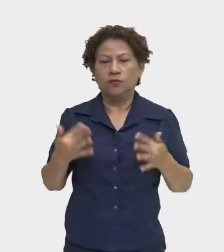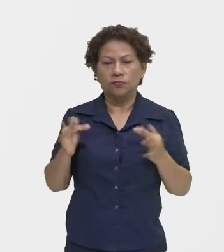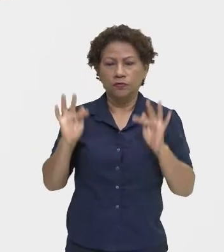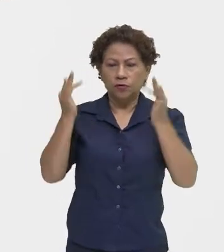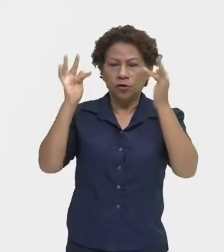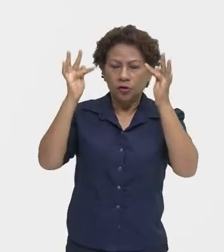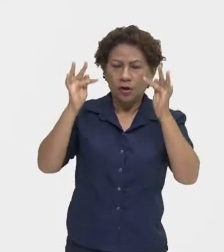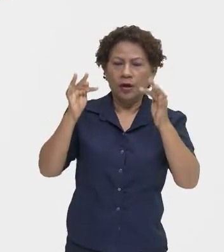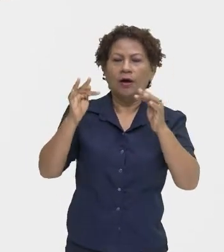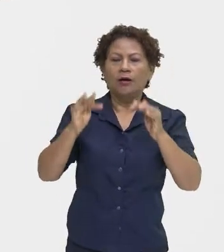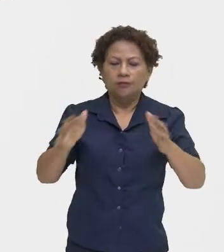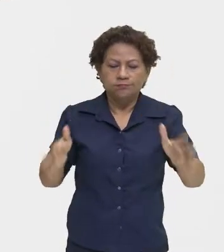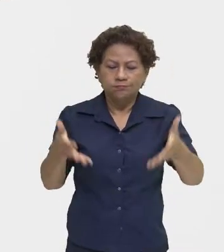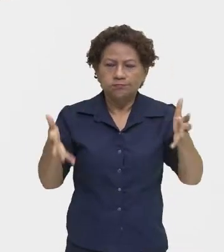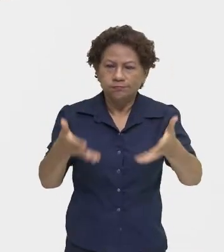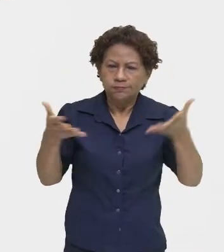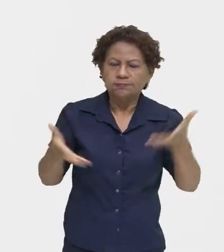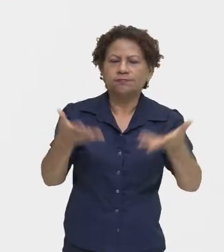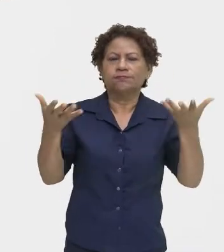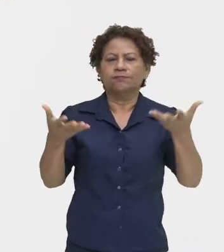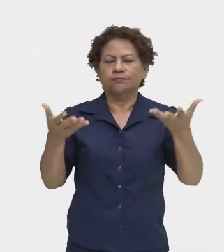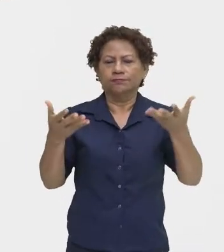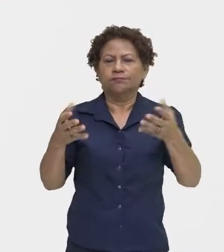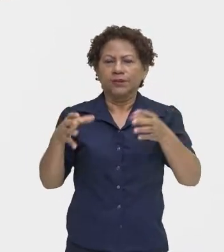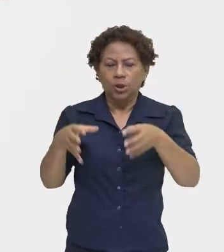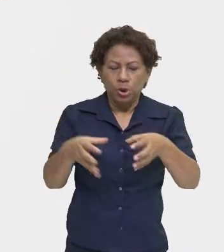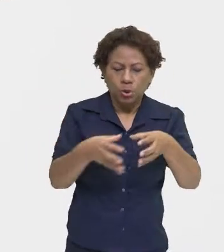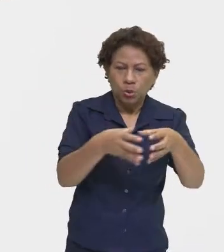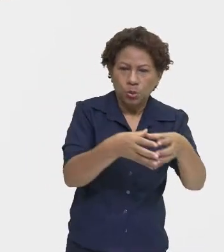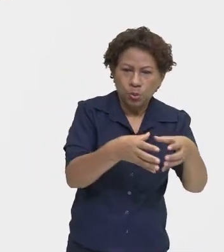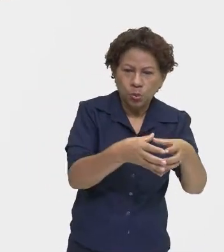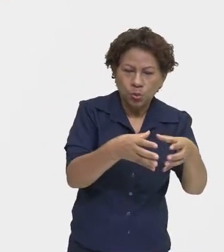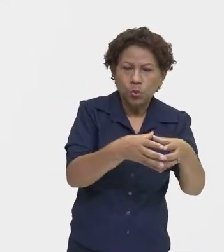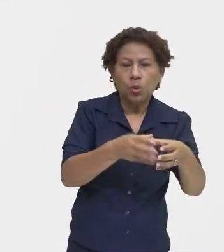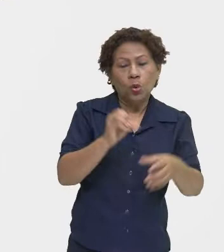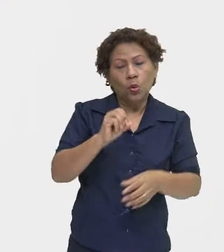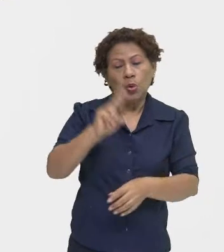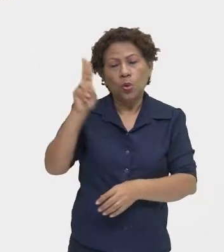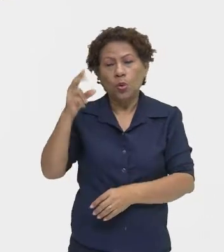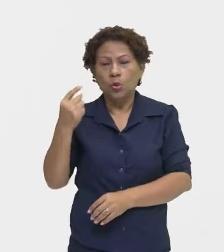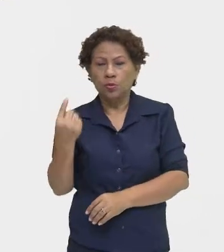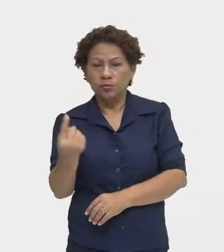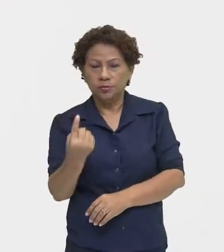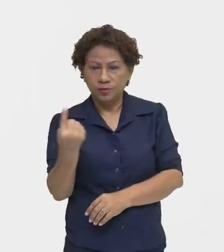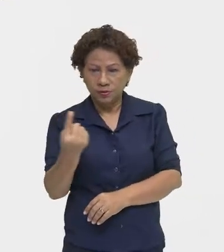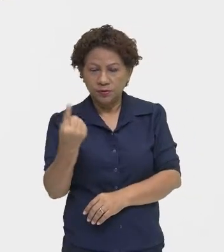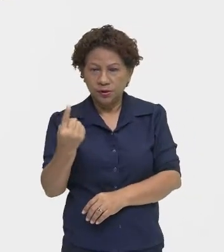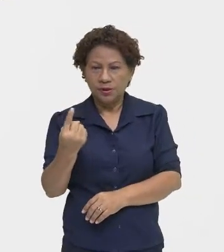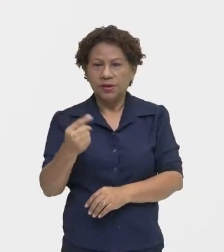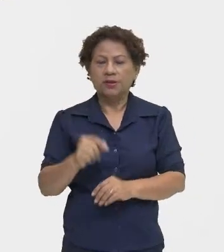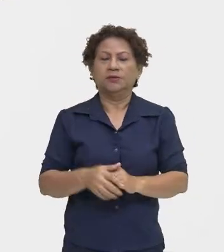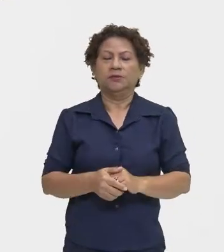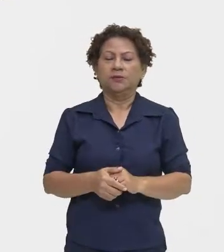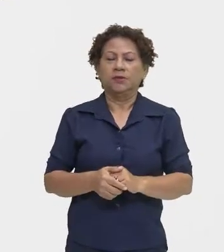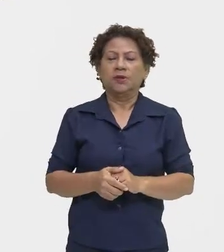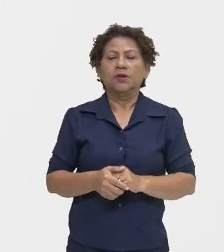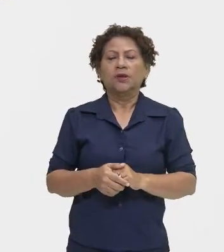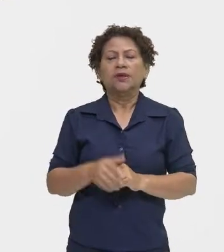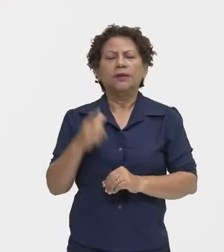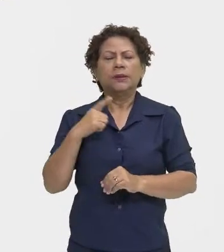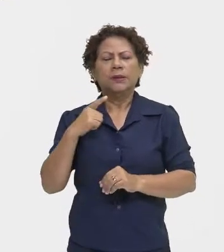ser manifestado tanto de forma coletiva quanto individual, e reproduz os